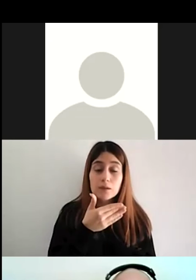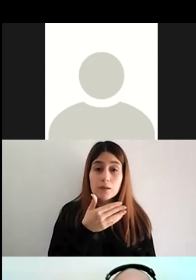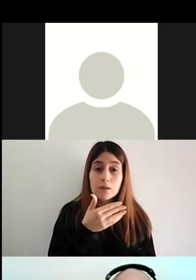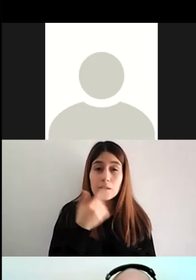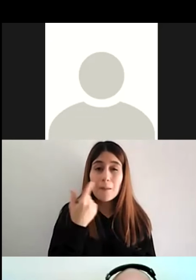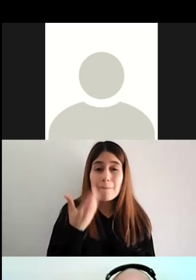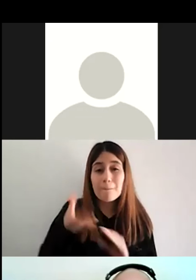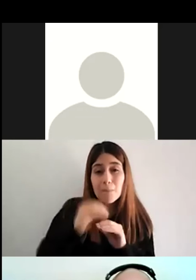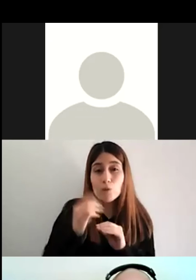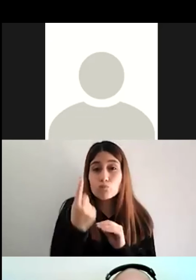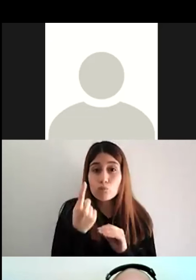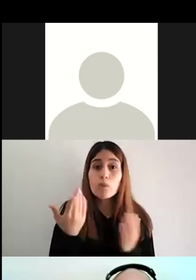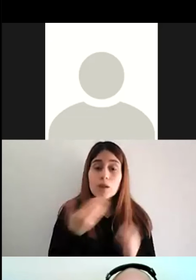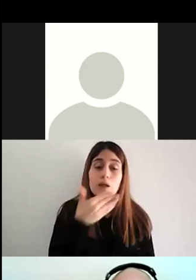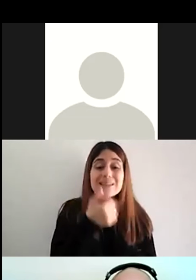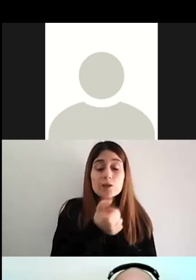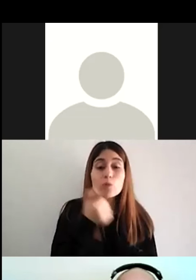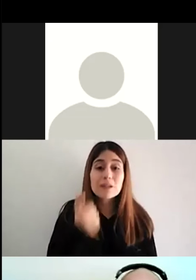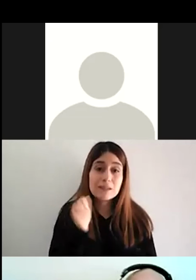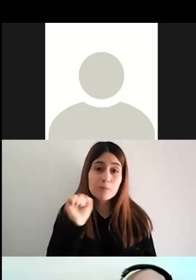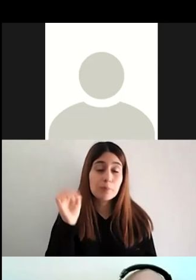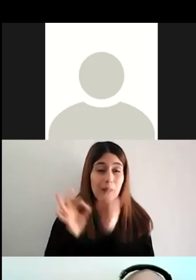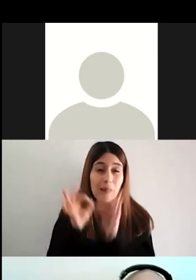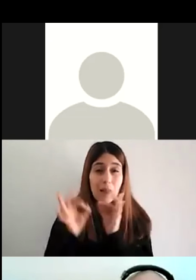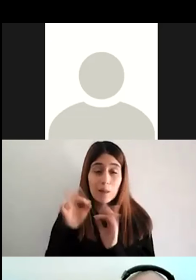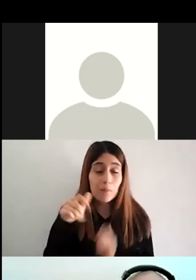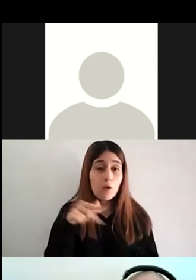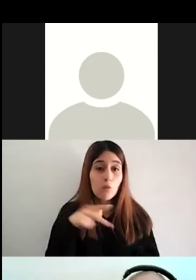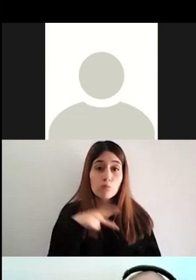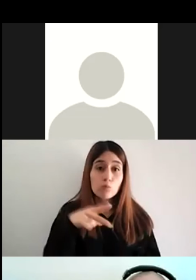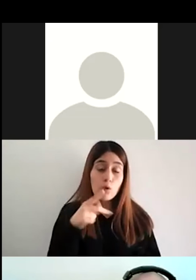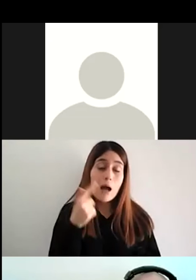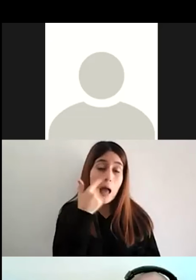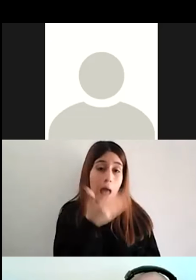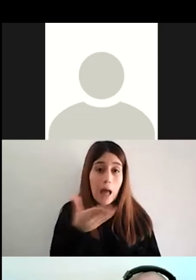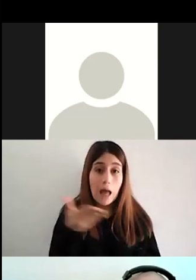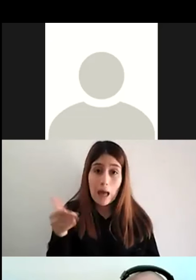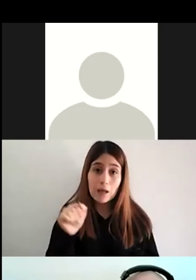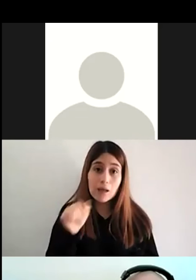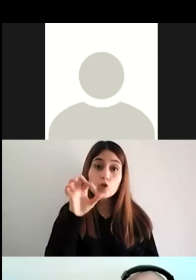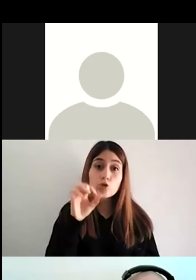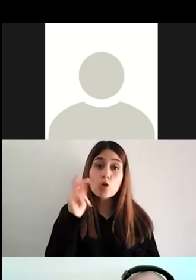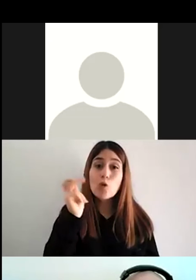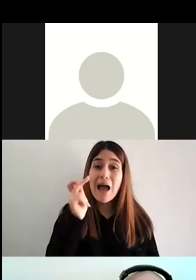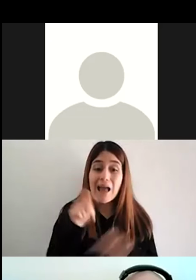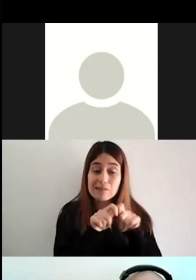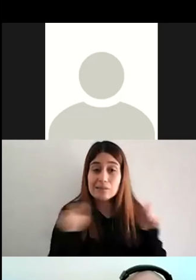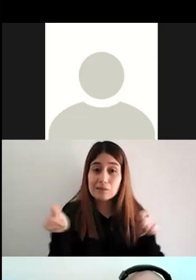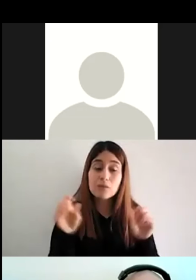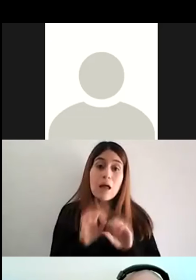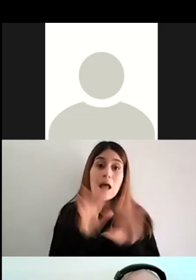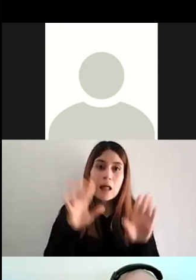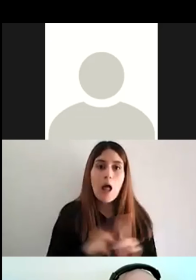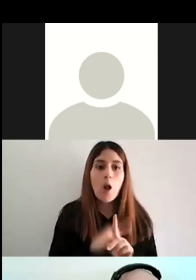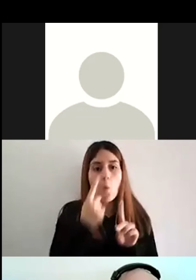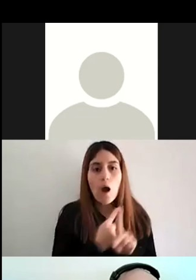indicação terapêutica, portanto 155 indicações terapêuticas em Portugal disponíveis durante este período de 18 anos. Obviamente não foi, todos os